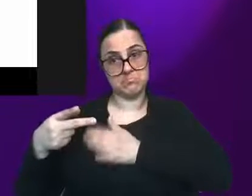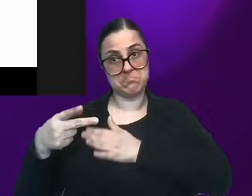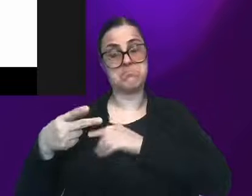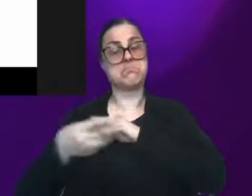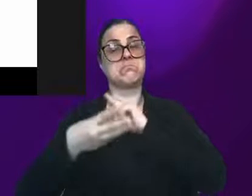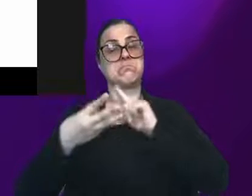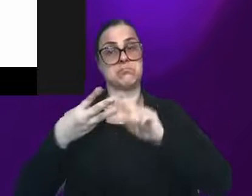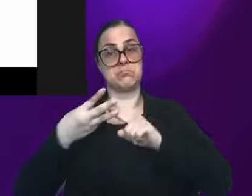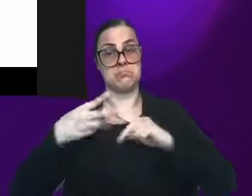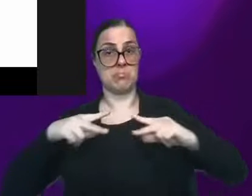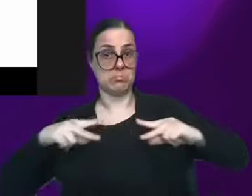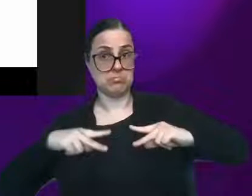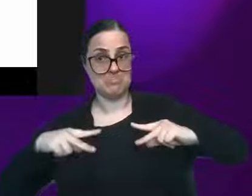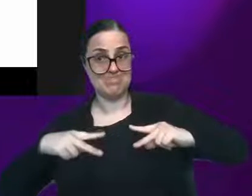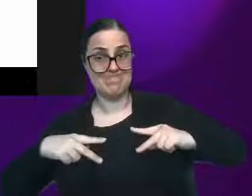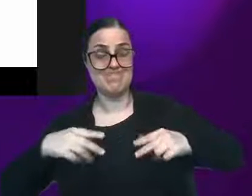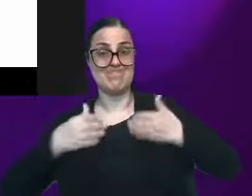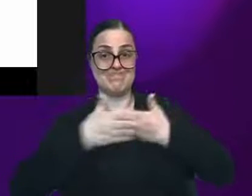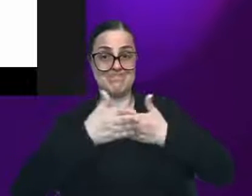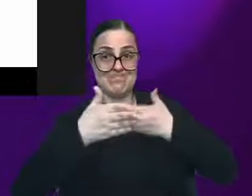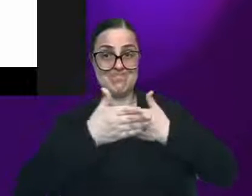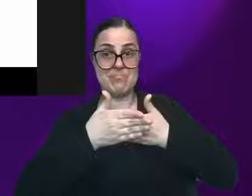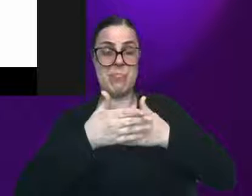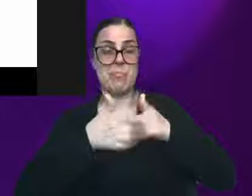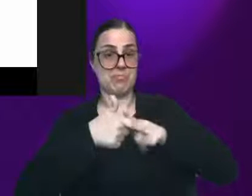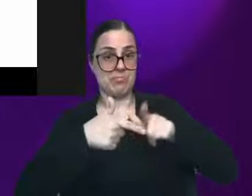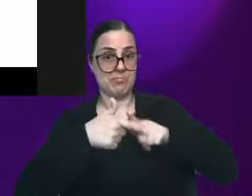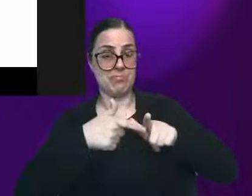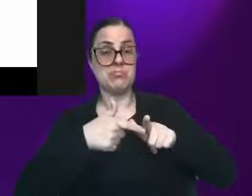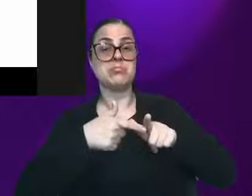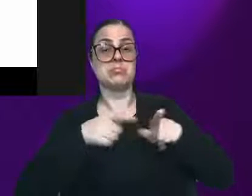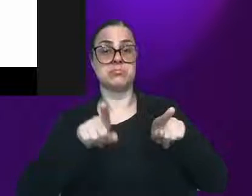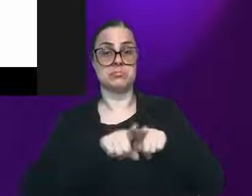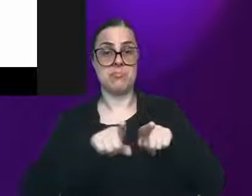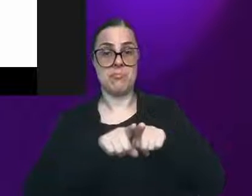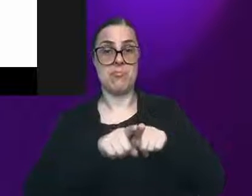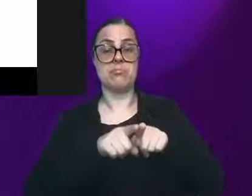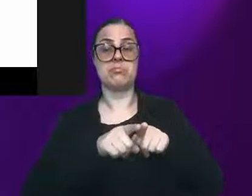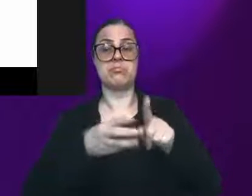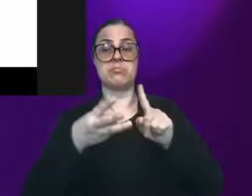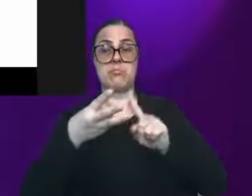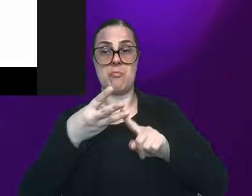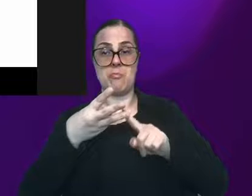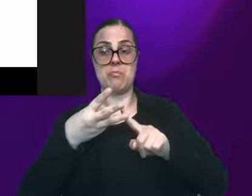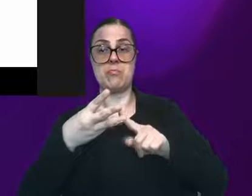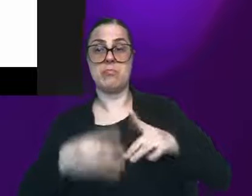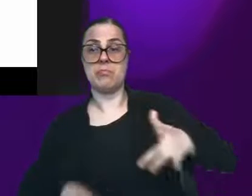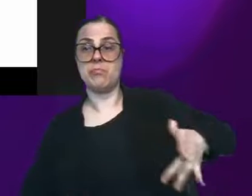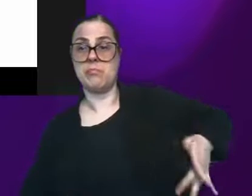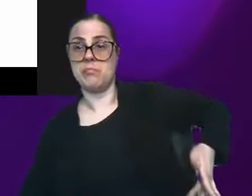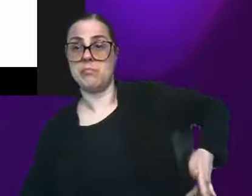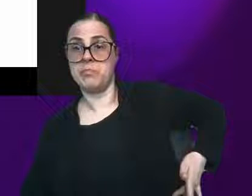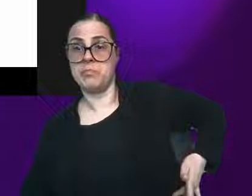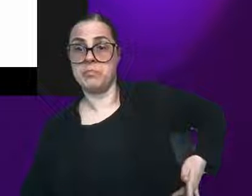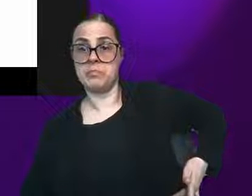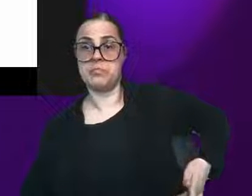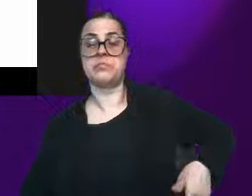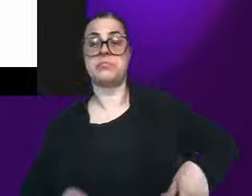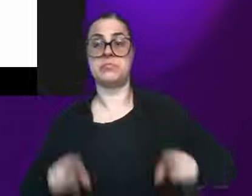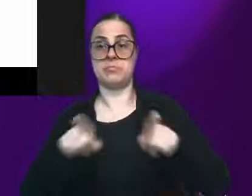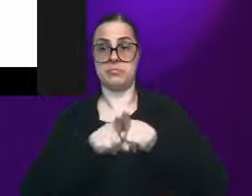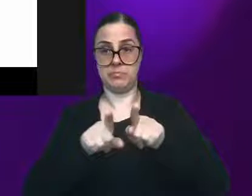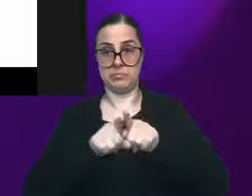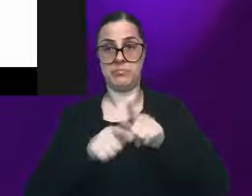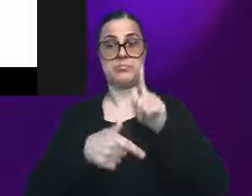de alças intestinais, aumentando o risco de translocação, congestão renal, eu vou dar um highlight na parte da